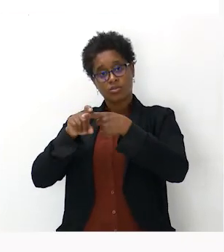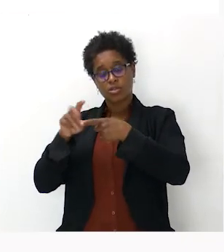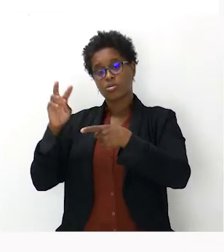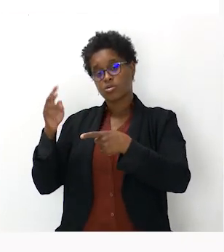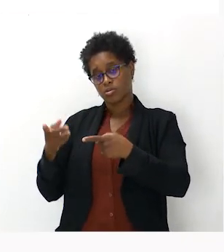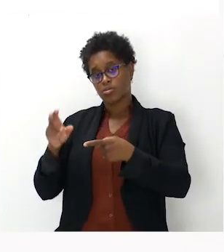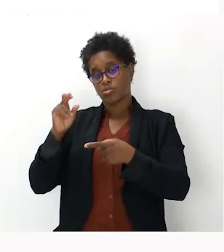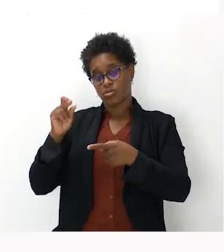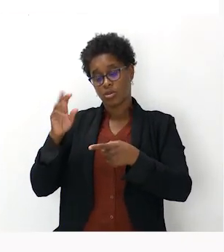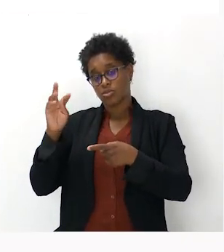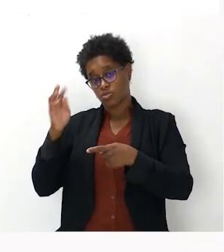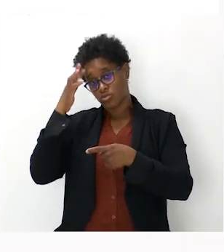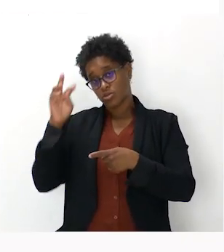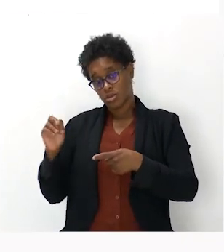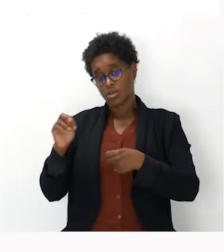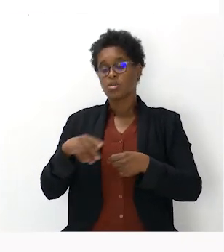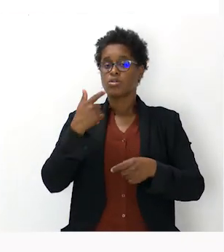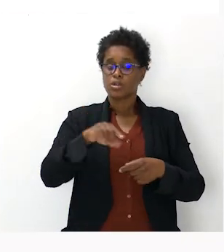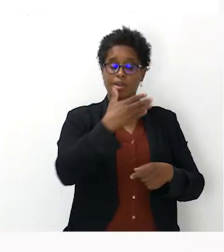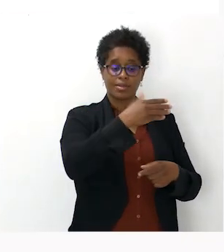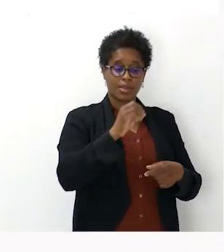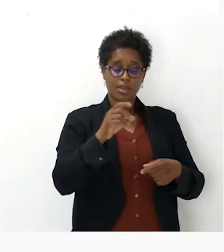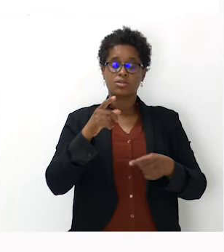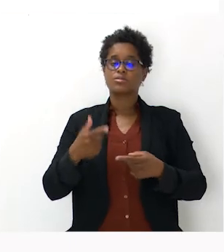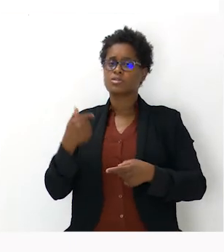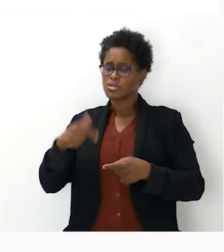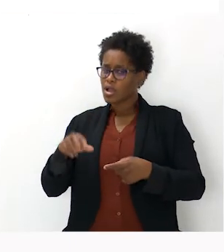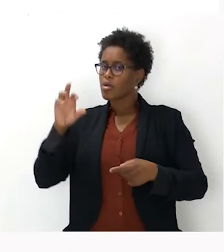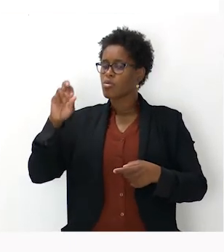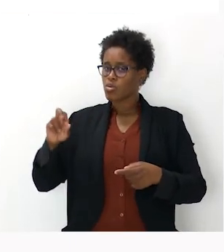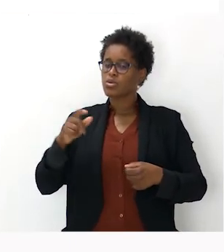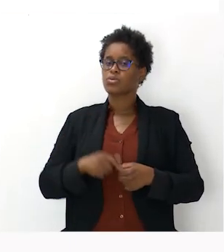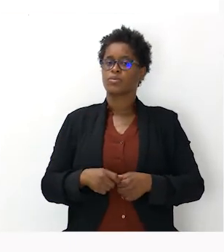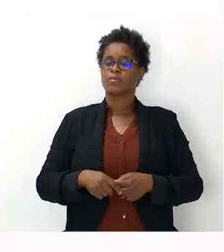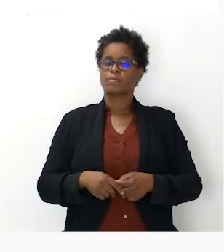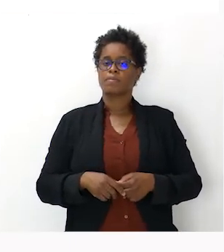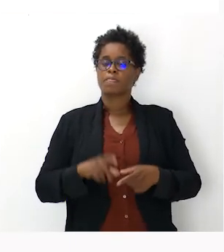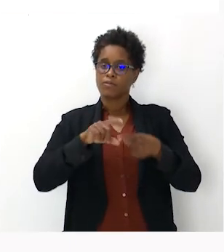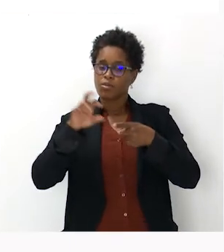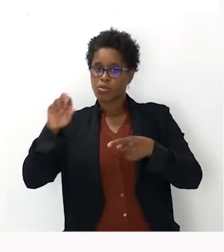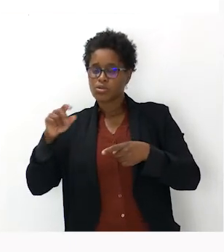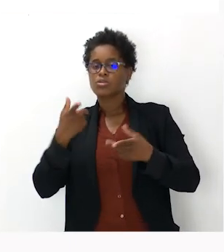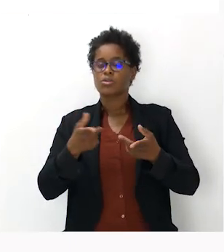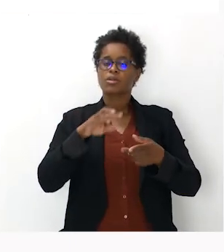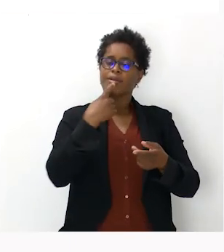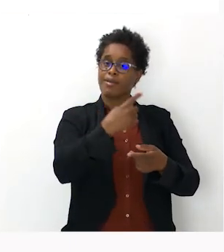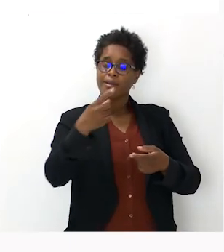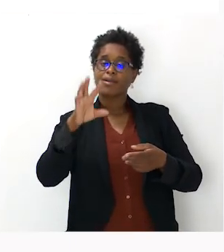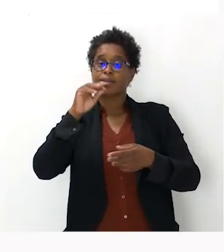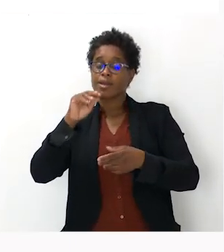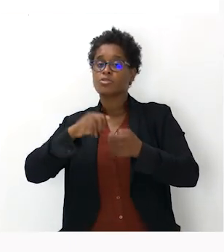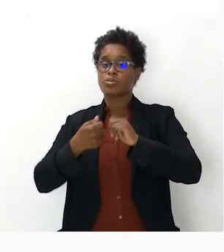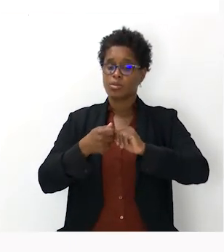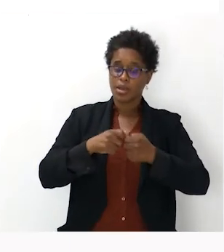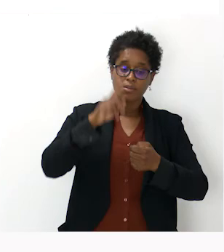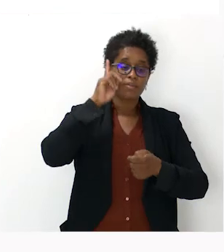Iremos obter 10 está para 8. Isto significa que em cada 10 problemas,